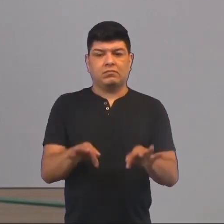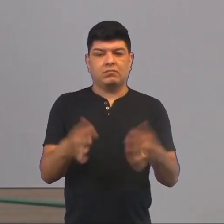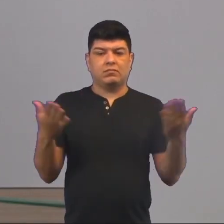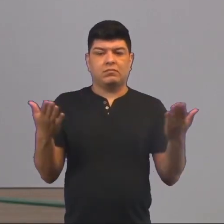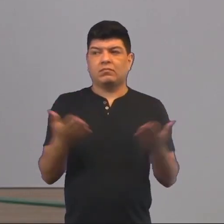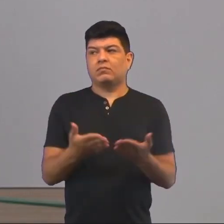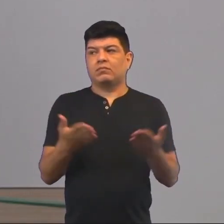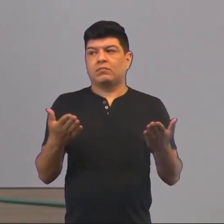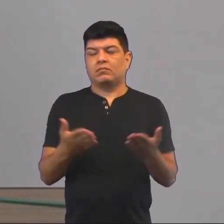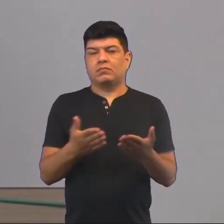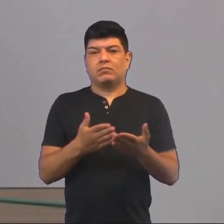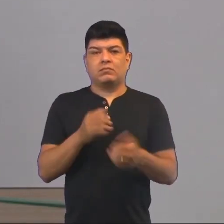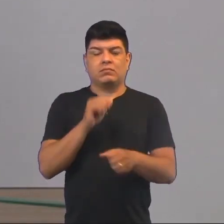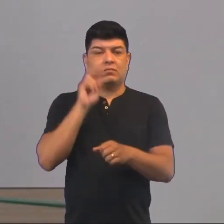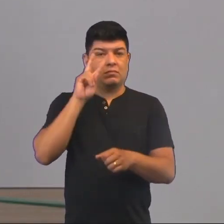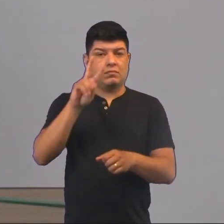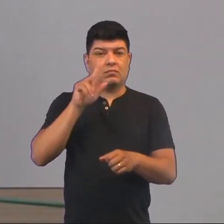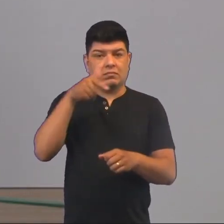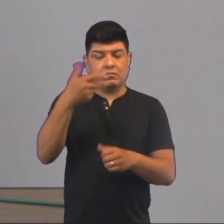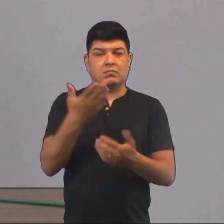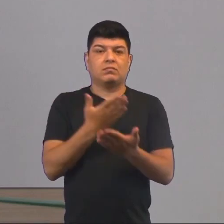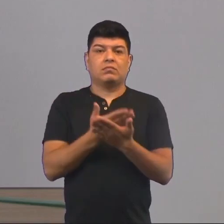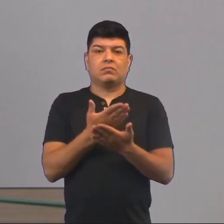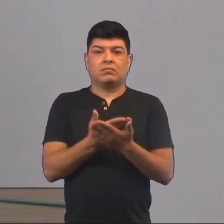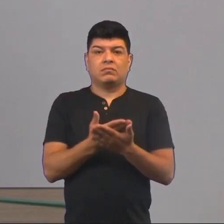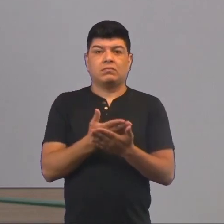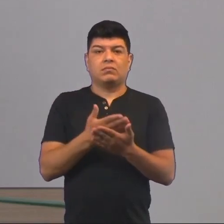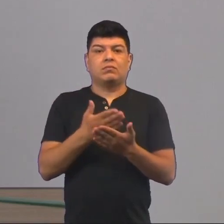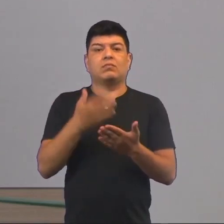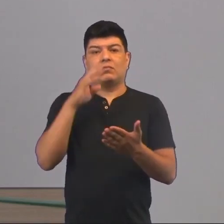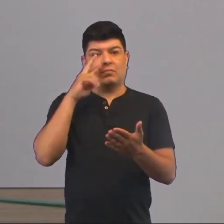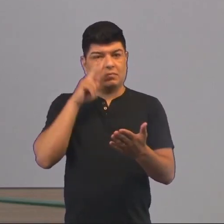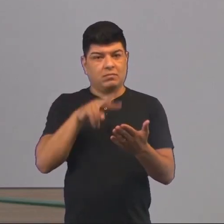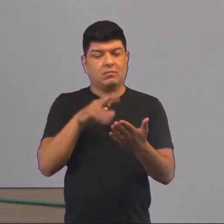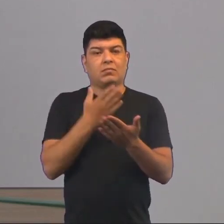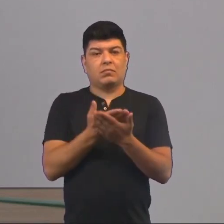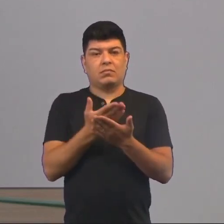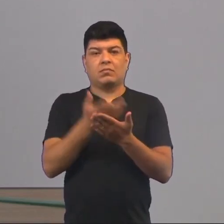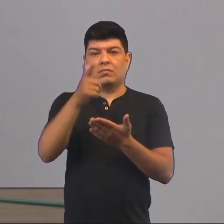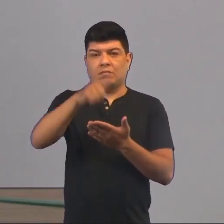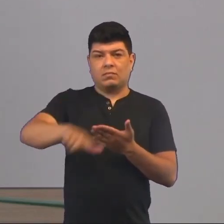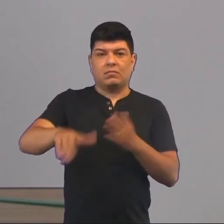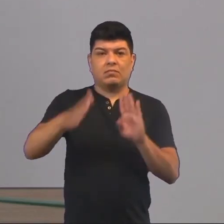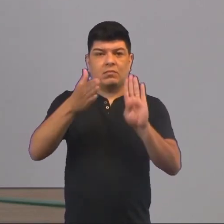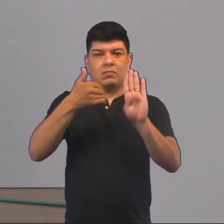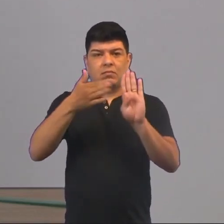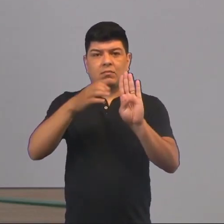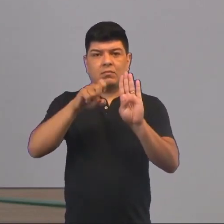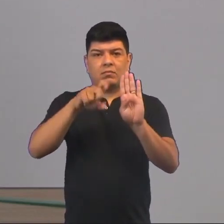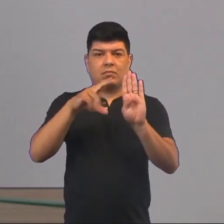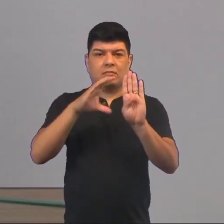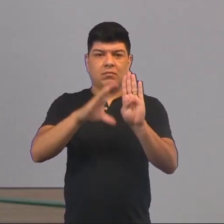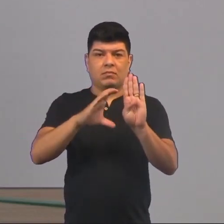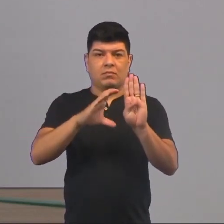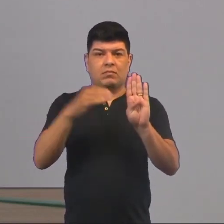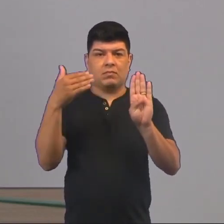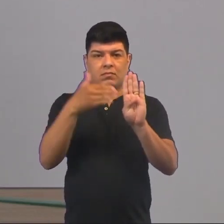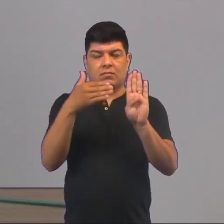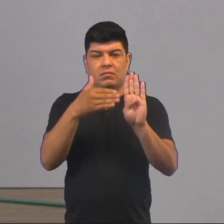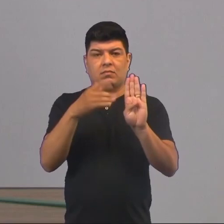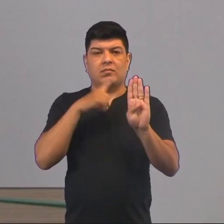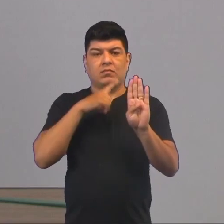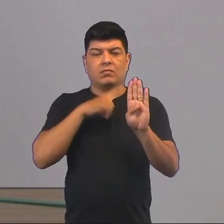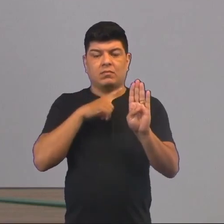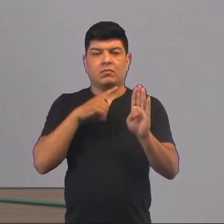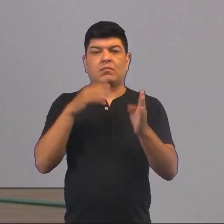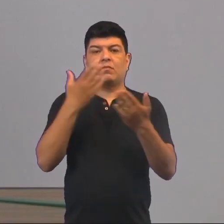finalizar por aqui e eu te vejo na próxima aula. Quer rever essa aulas e outras? Acesse a plataforma Eduque. Nela você